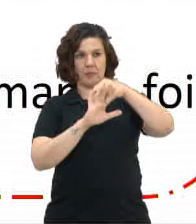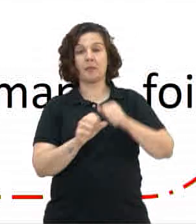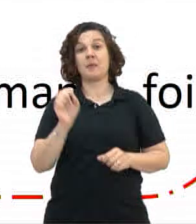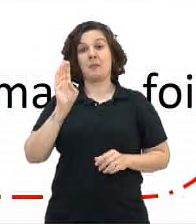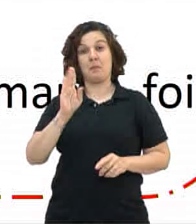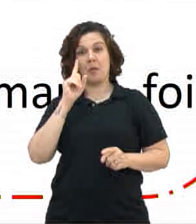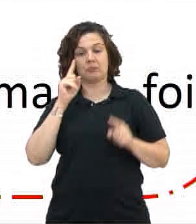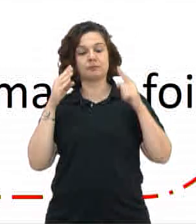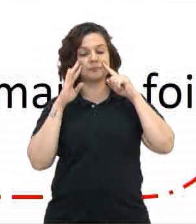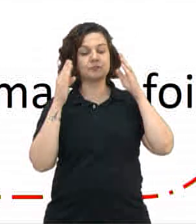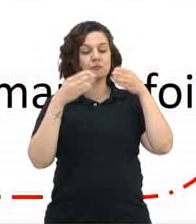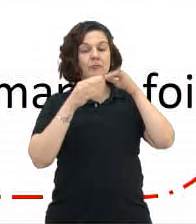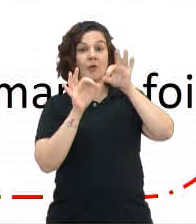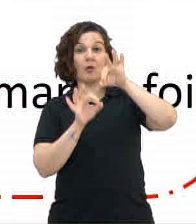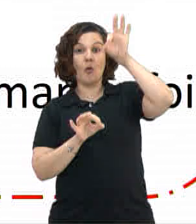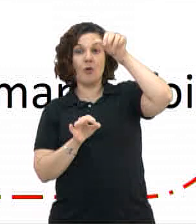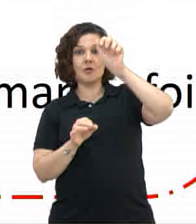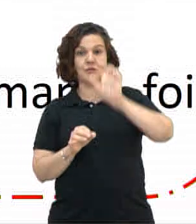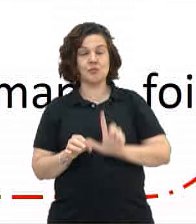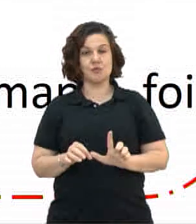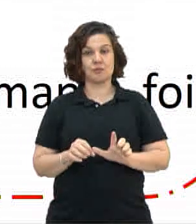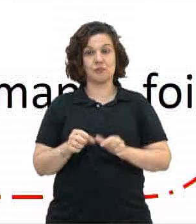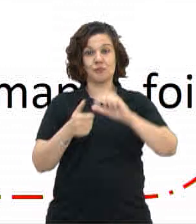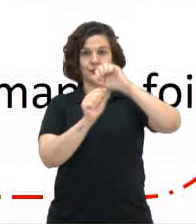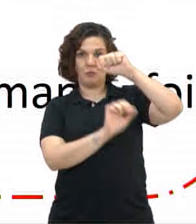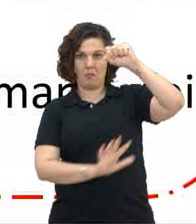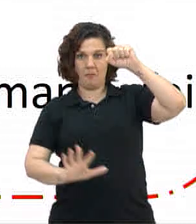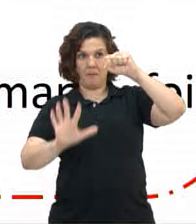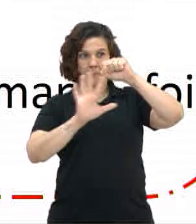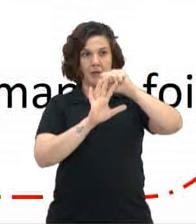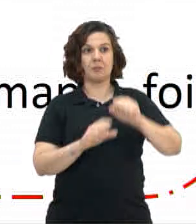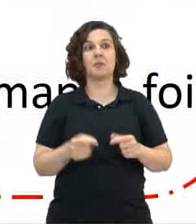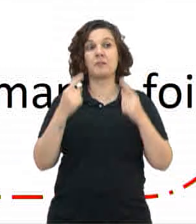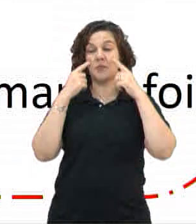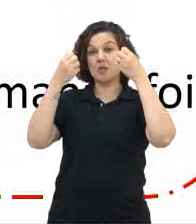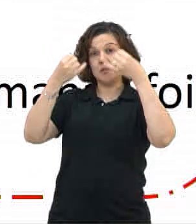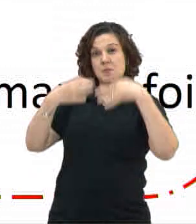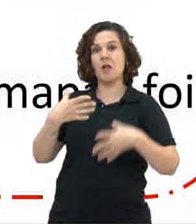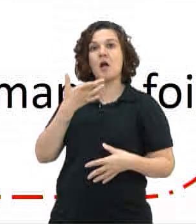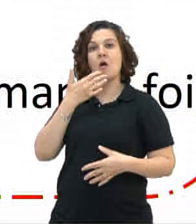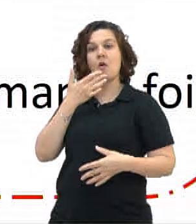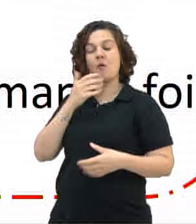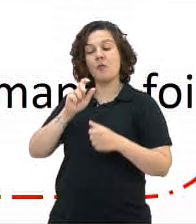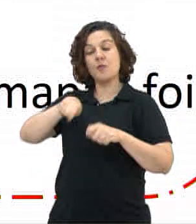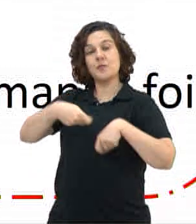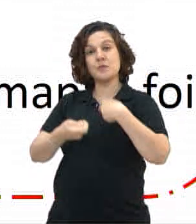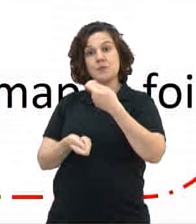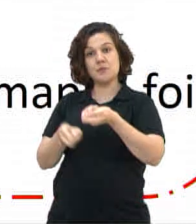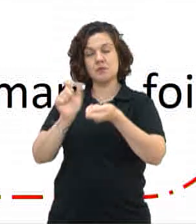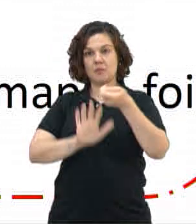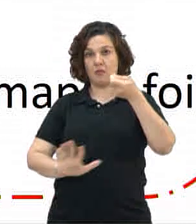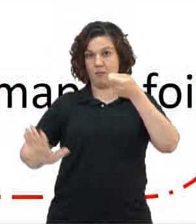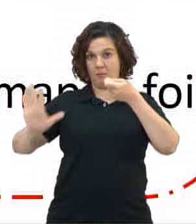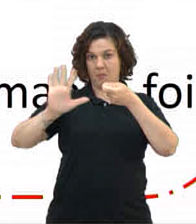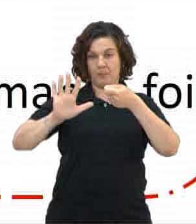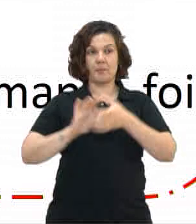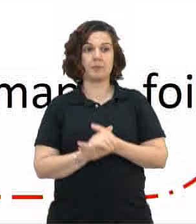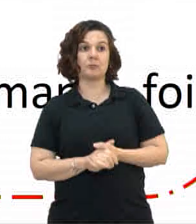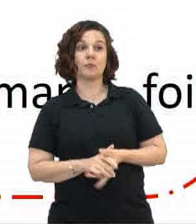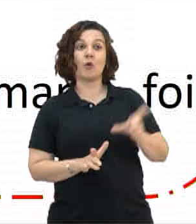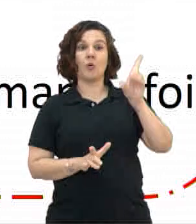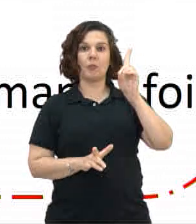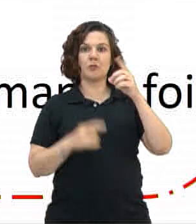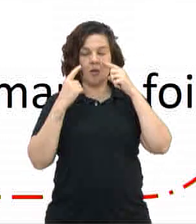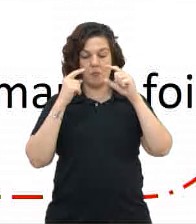mapa. C. Informar o significado das cores e símbolos utilizados no mapa. Ou D. Apresentar o local de onde o mapa